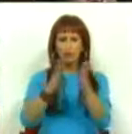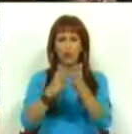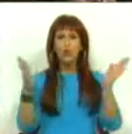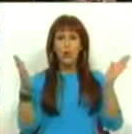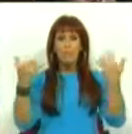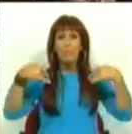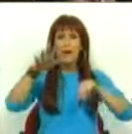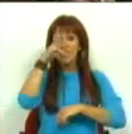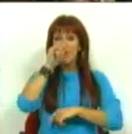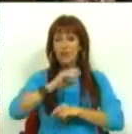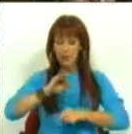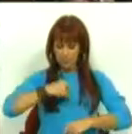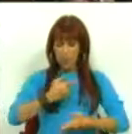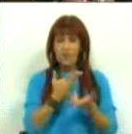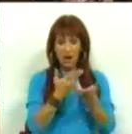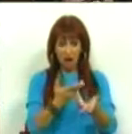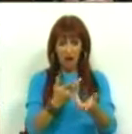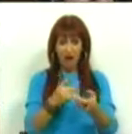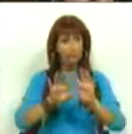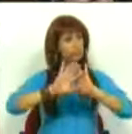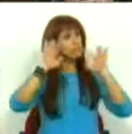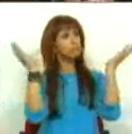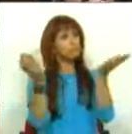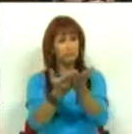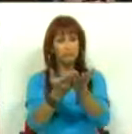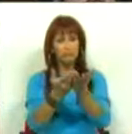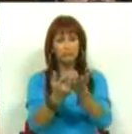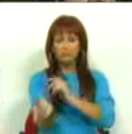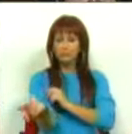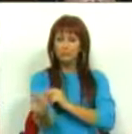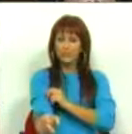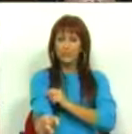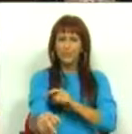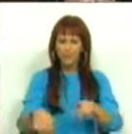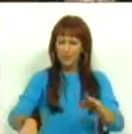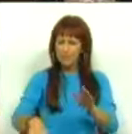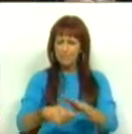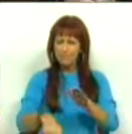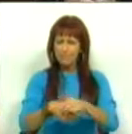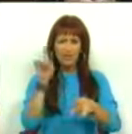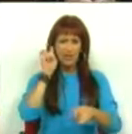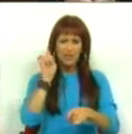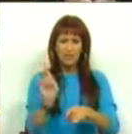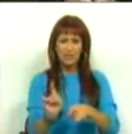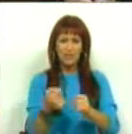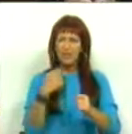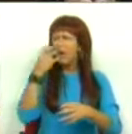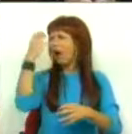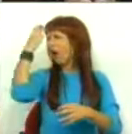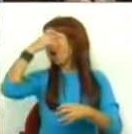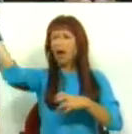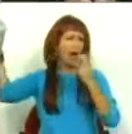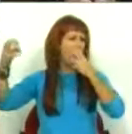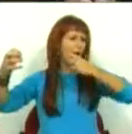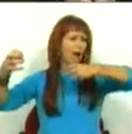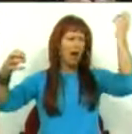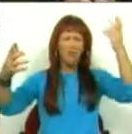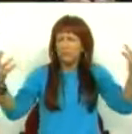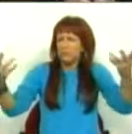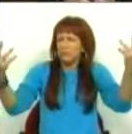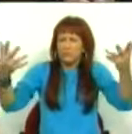Mas, infelizmente, esta preocupação generalizada surge da pressão do calendário e das gritantes evidências que